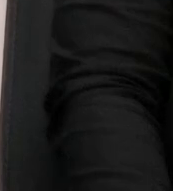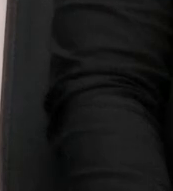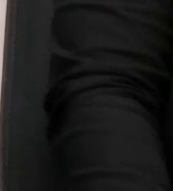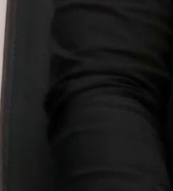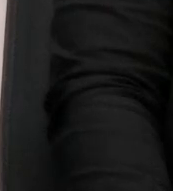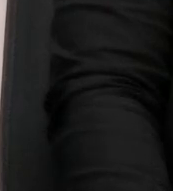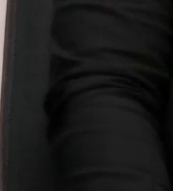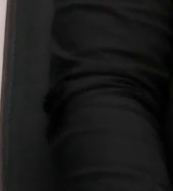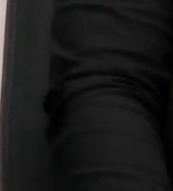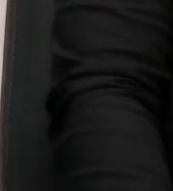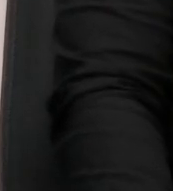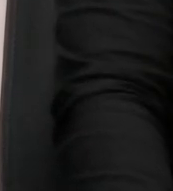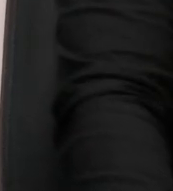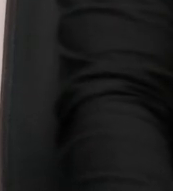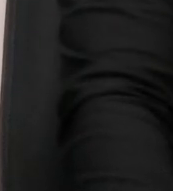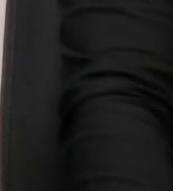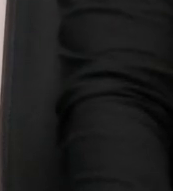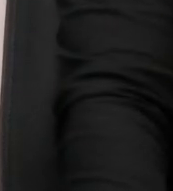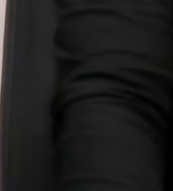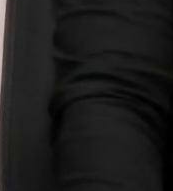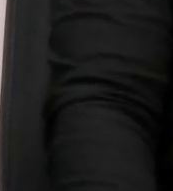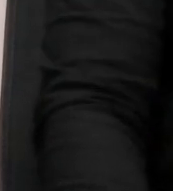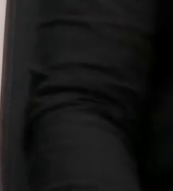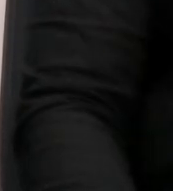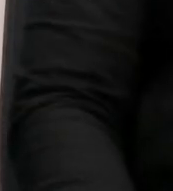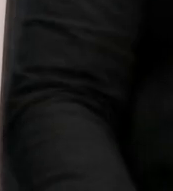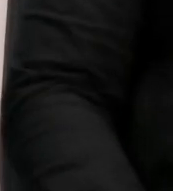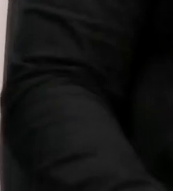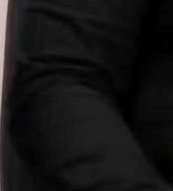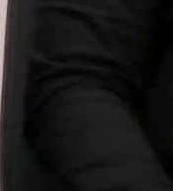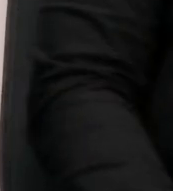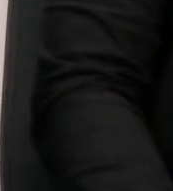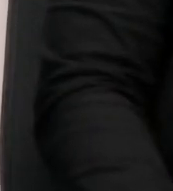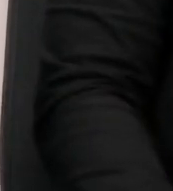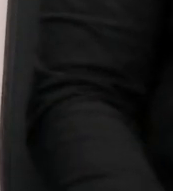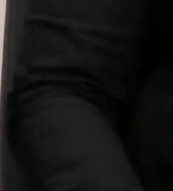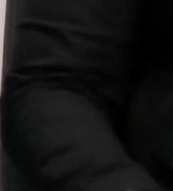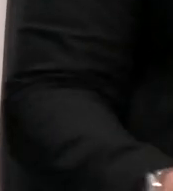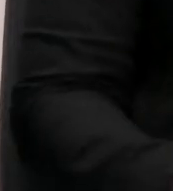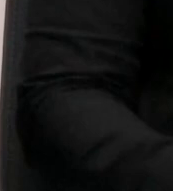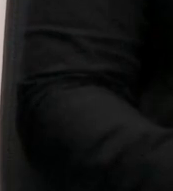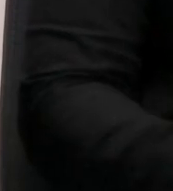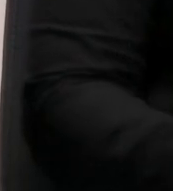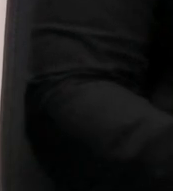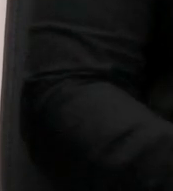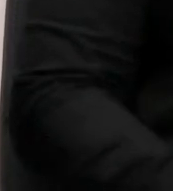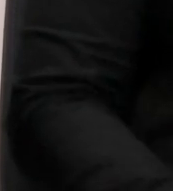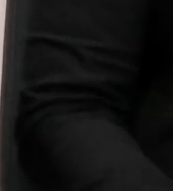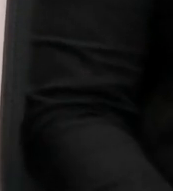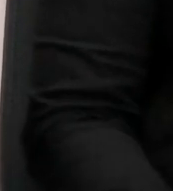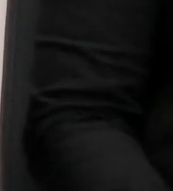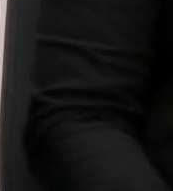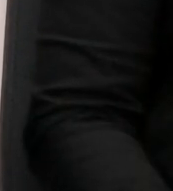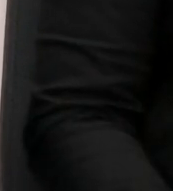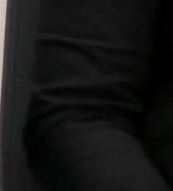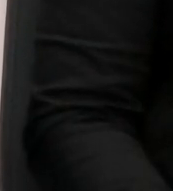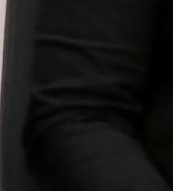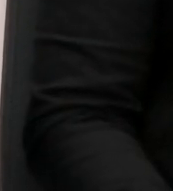e o Poder Legislativo tem essa prerrogativa. E é o que faremos. E é o que faremos.